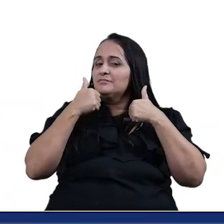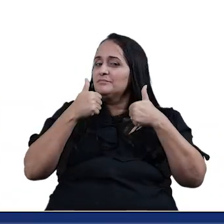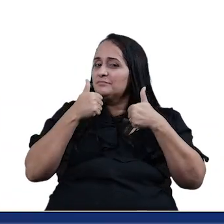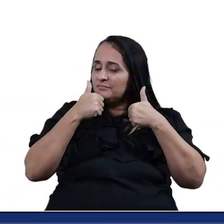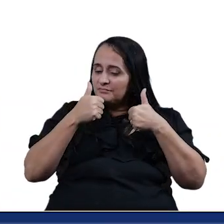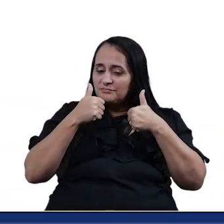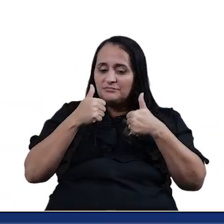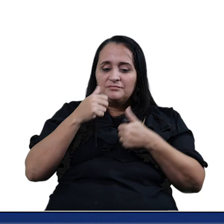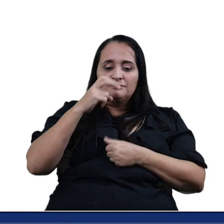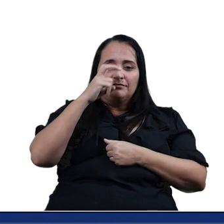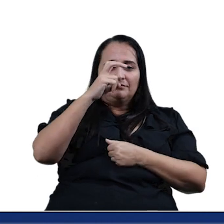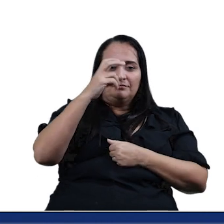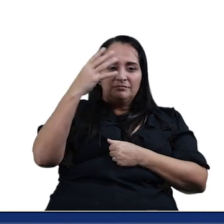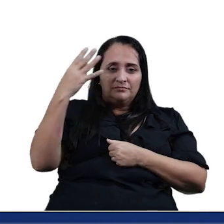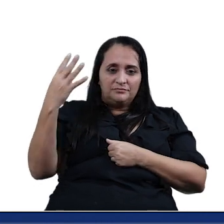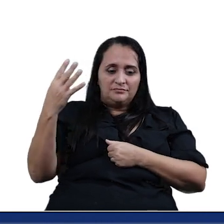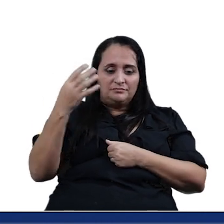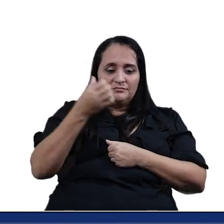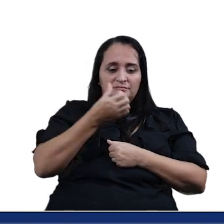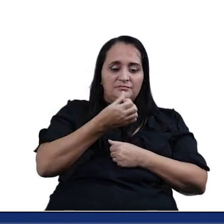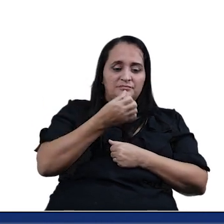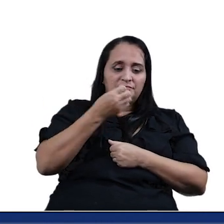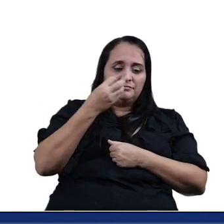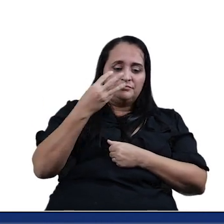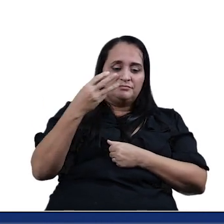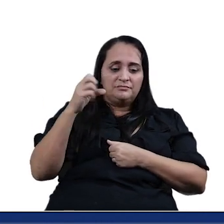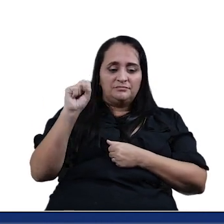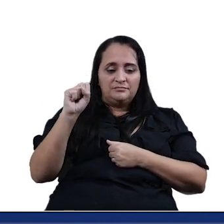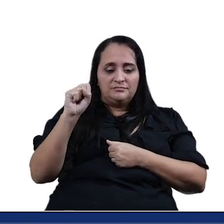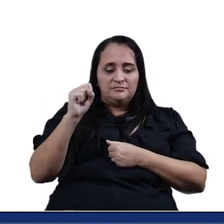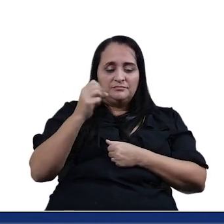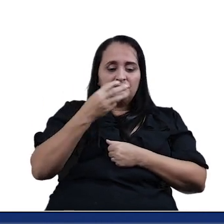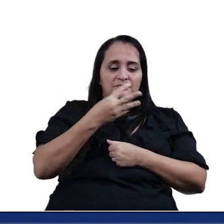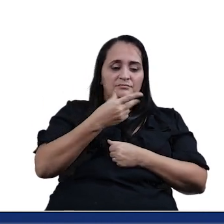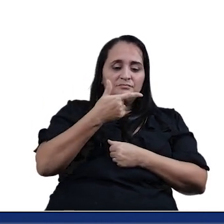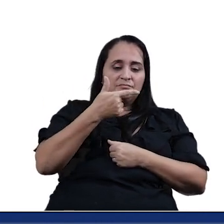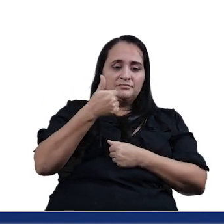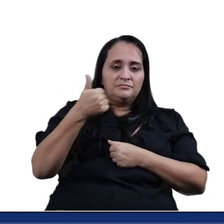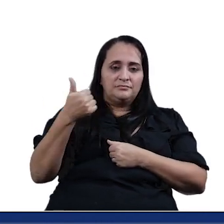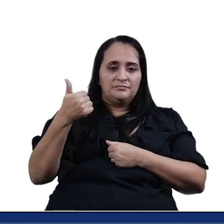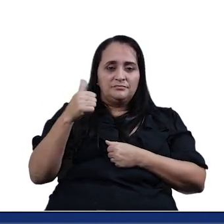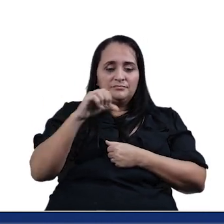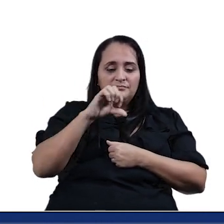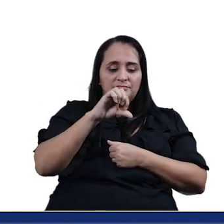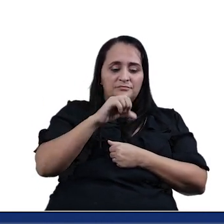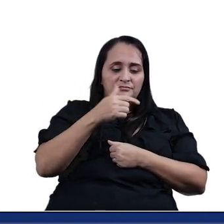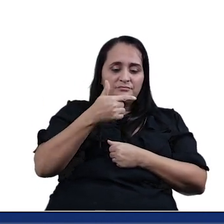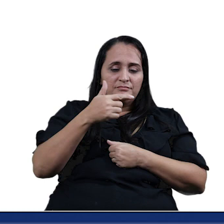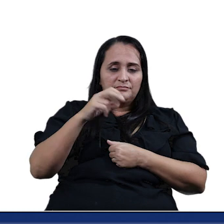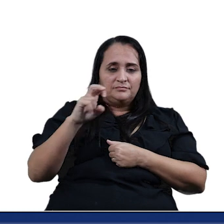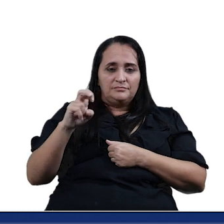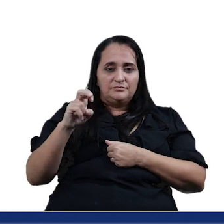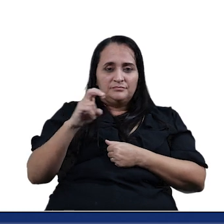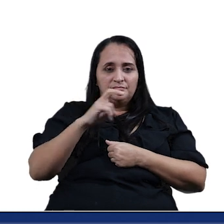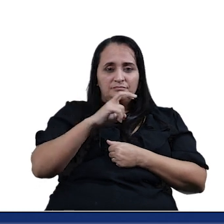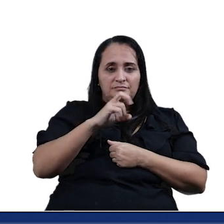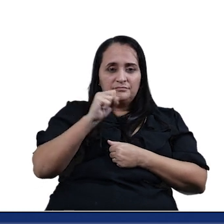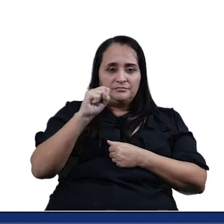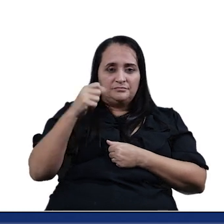Aí, 54, 638, 321,